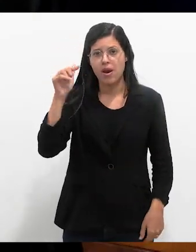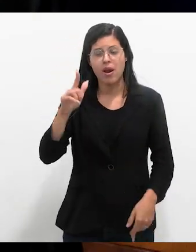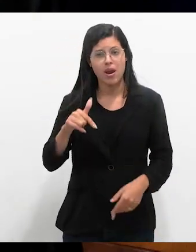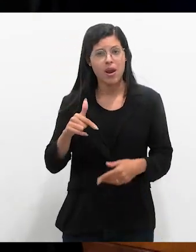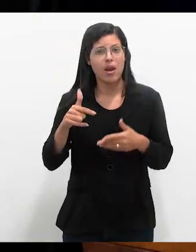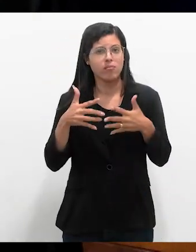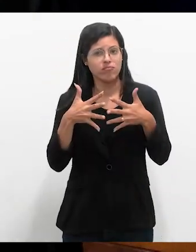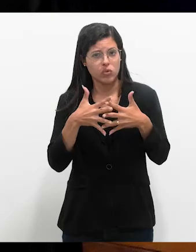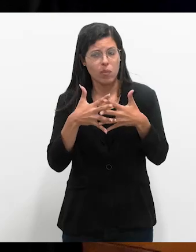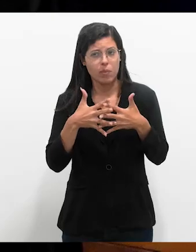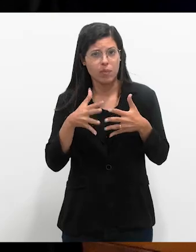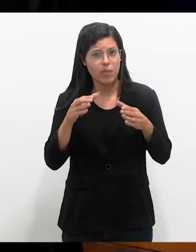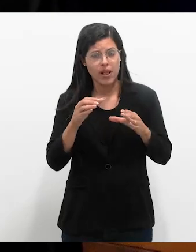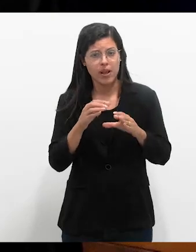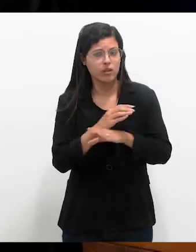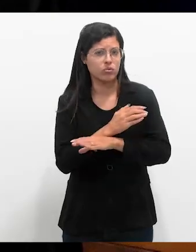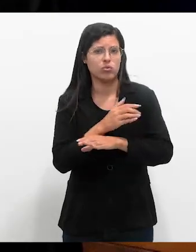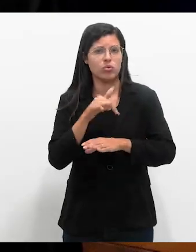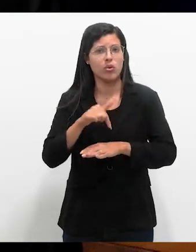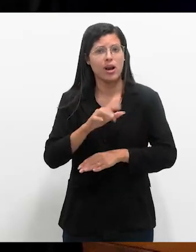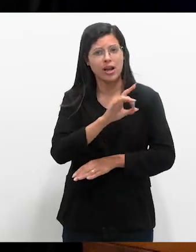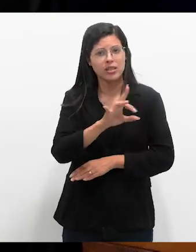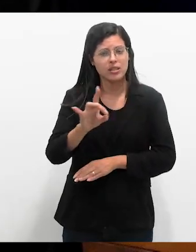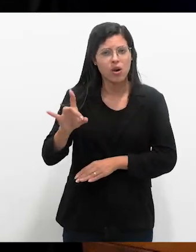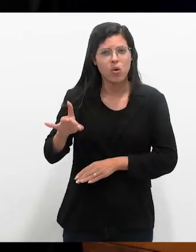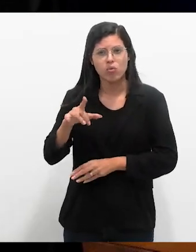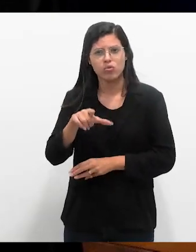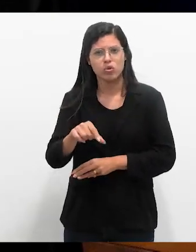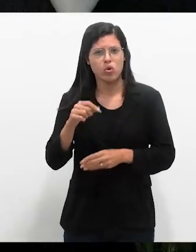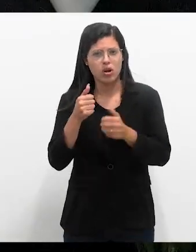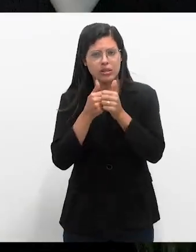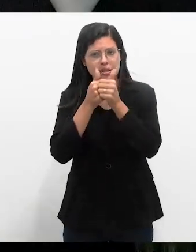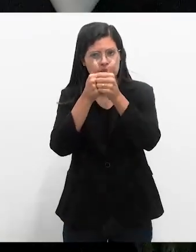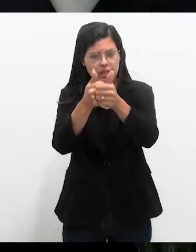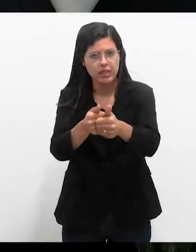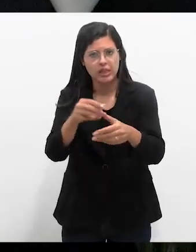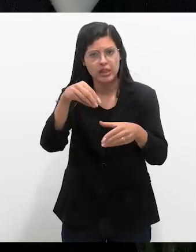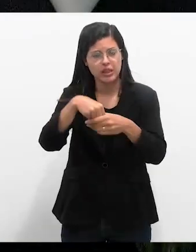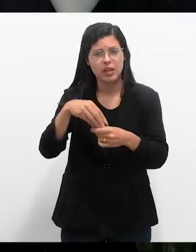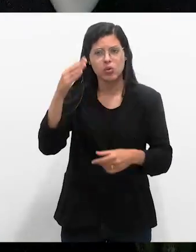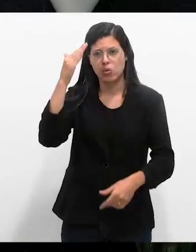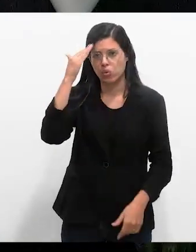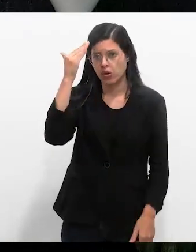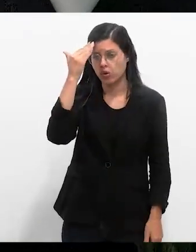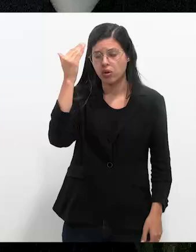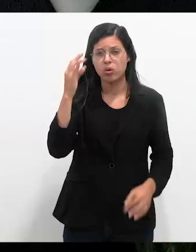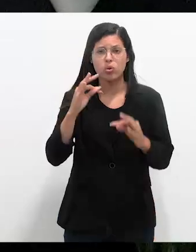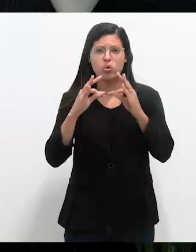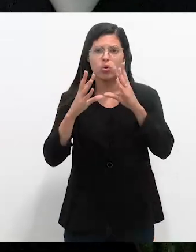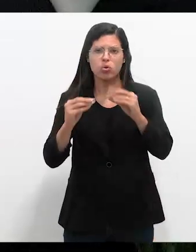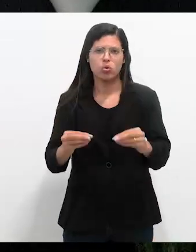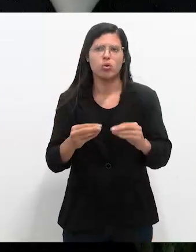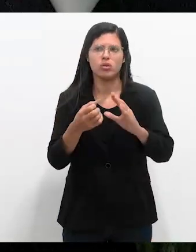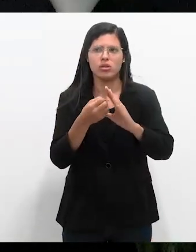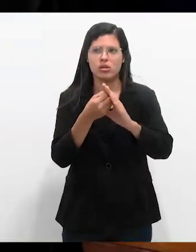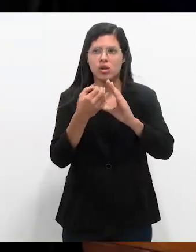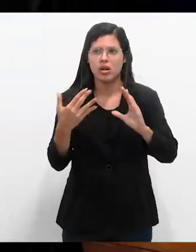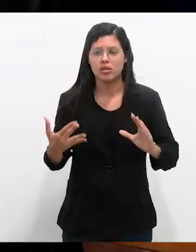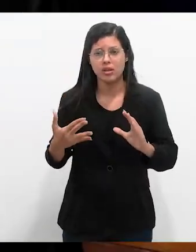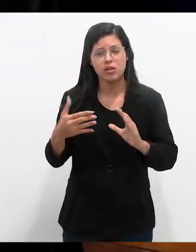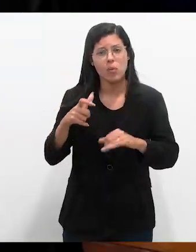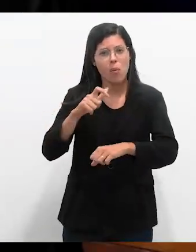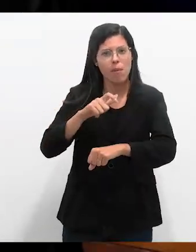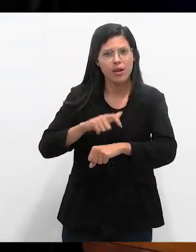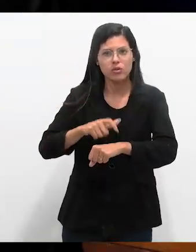de Ifá, o motivo pelo qual o candomblecista segue a sua vida dentro do candomblé, você vai entender em todos os aspectos, desde o momento